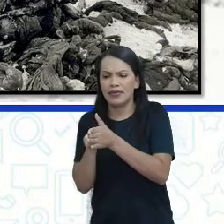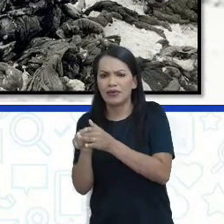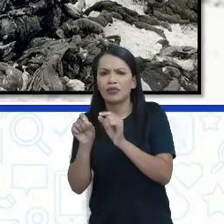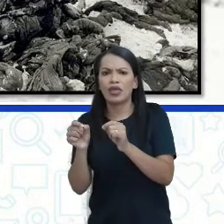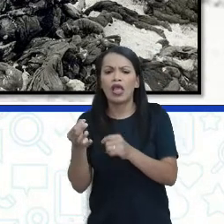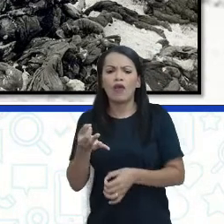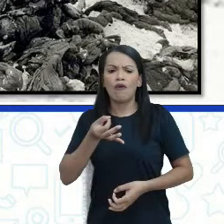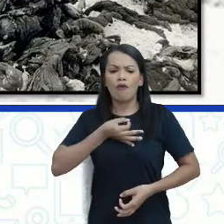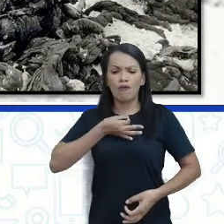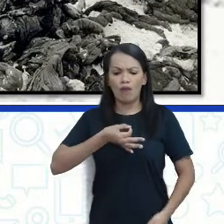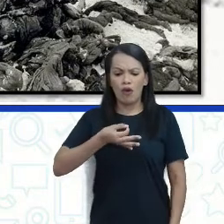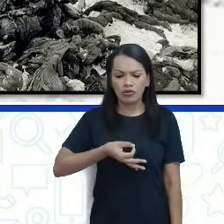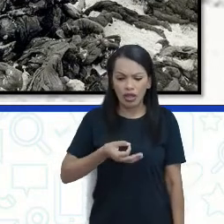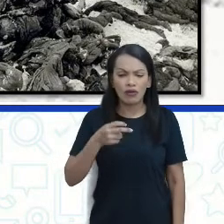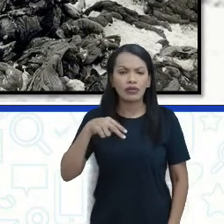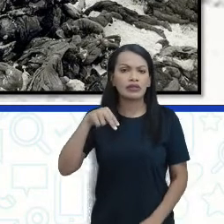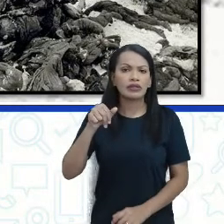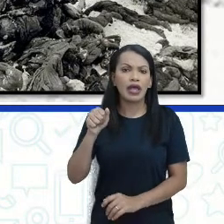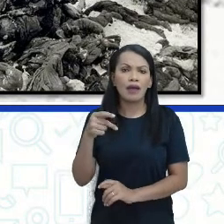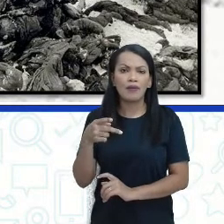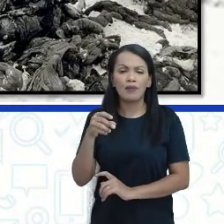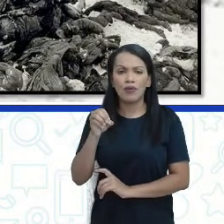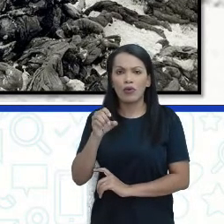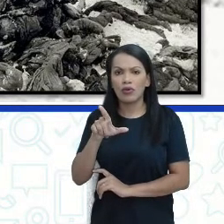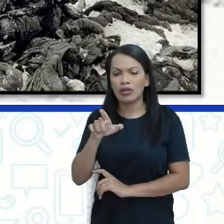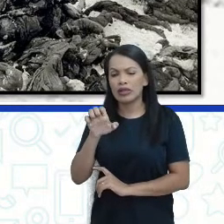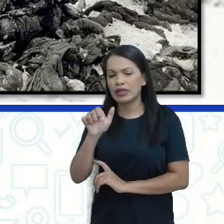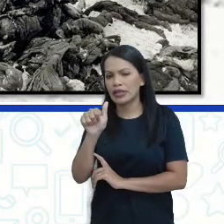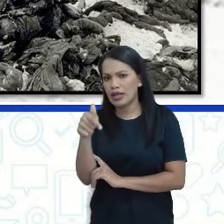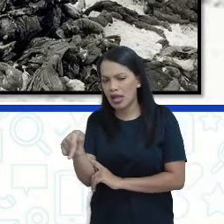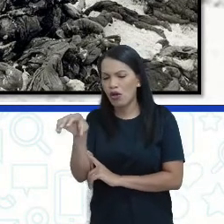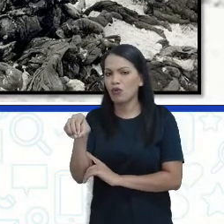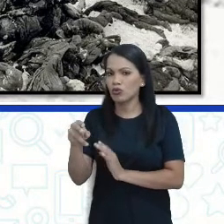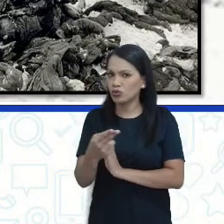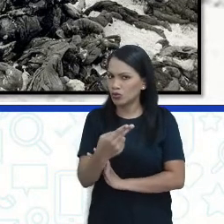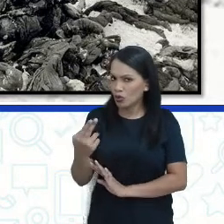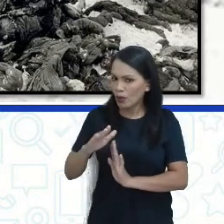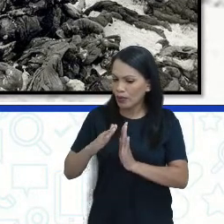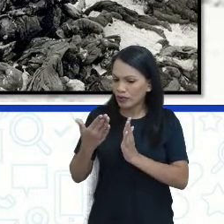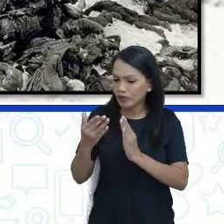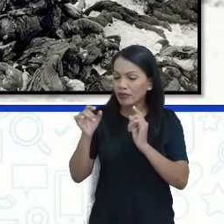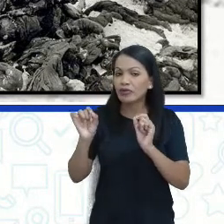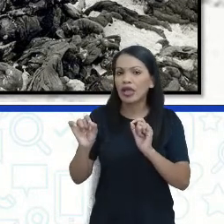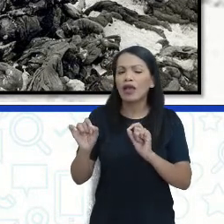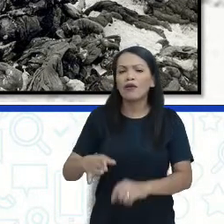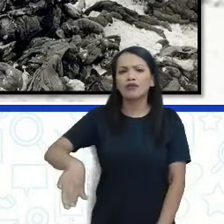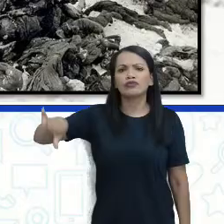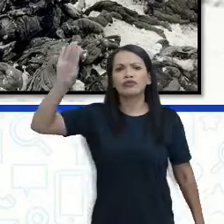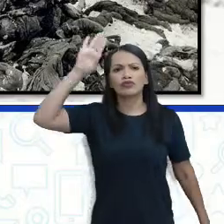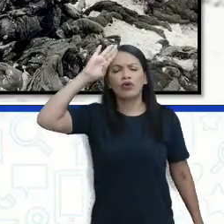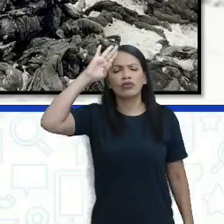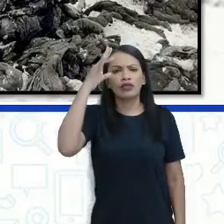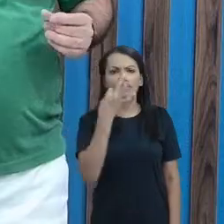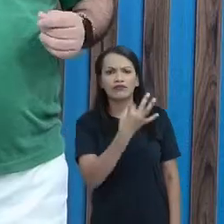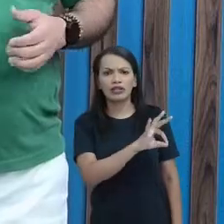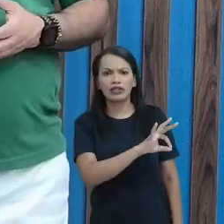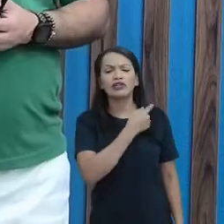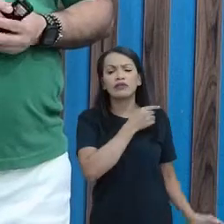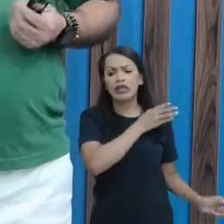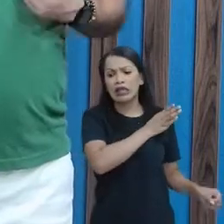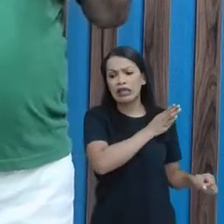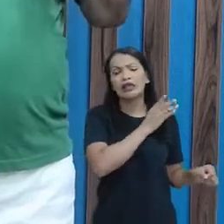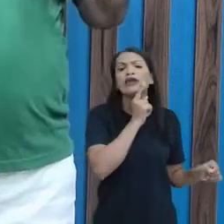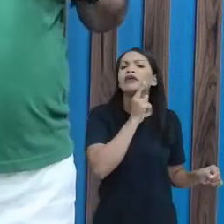Napoleão, que era o seguinte, né, os soldados franceses, né, que invadiram a Rússia,